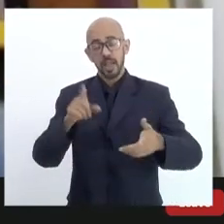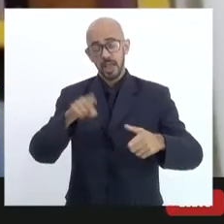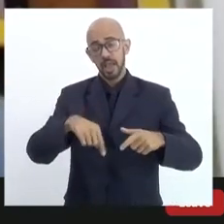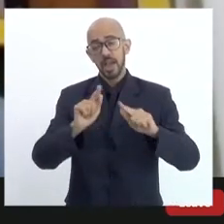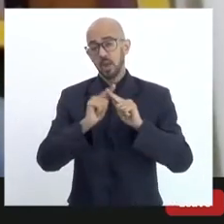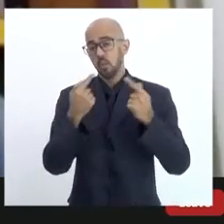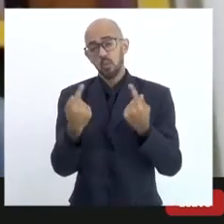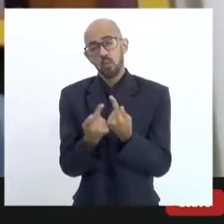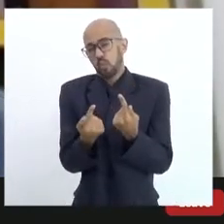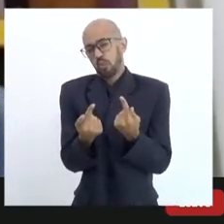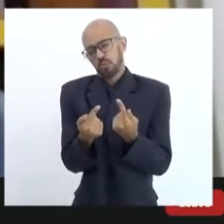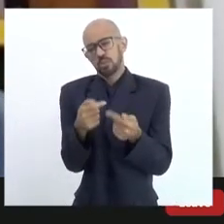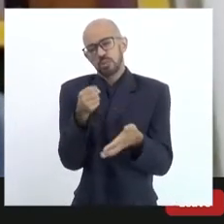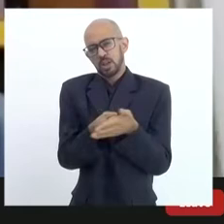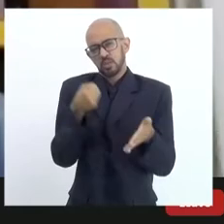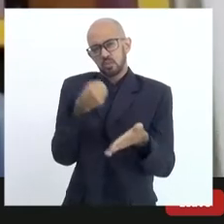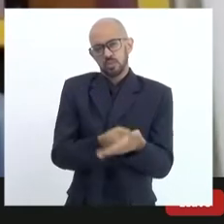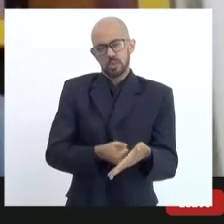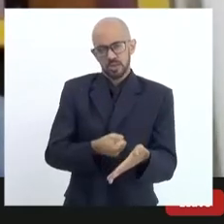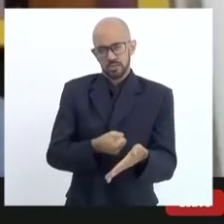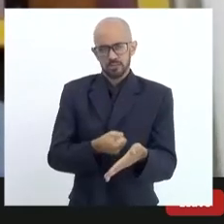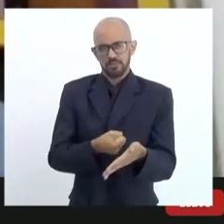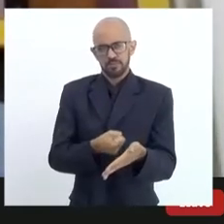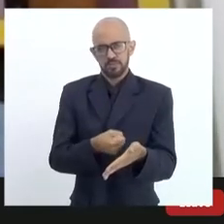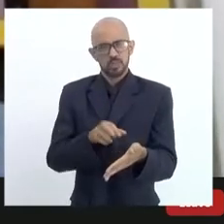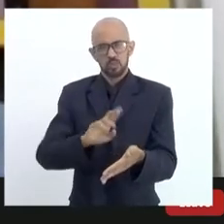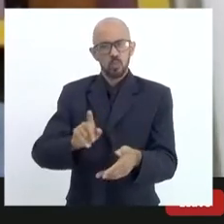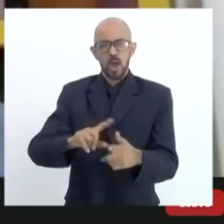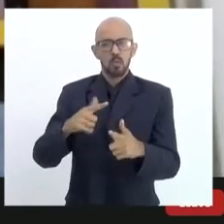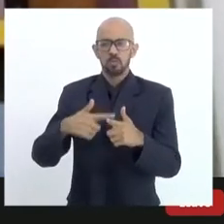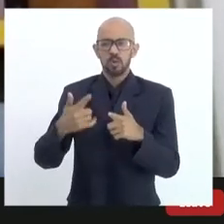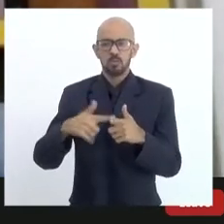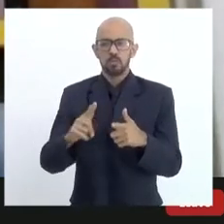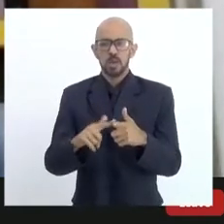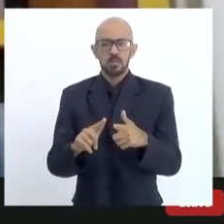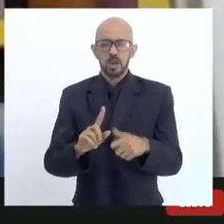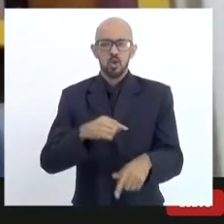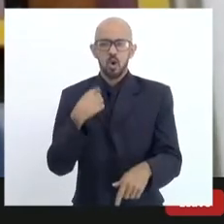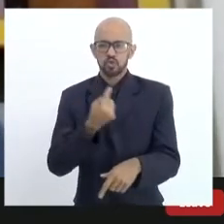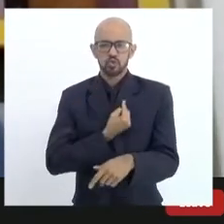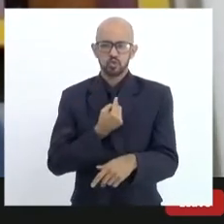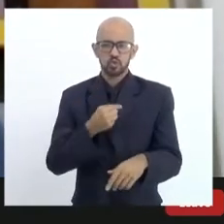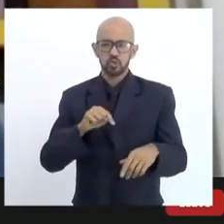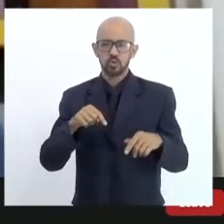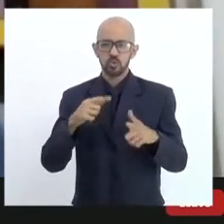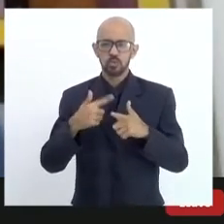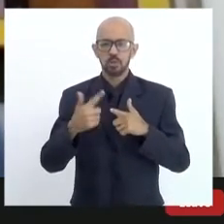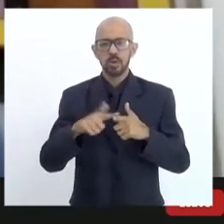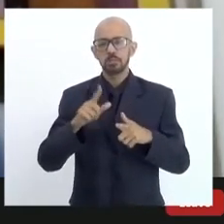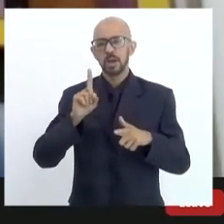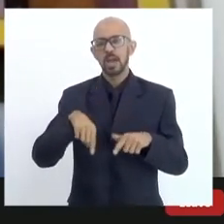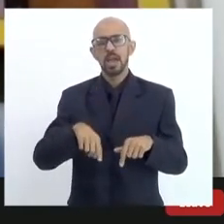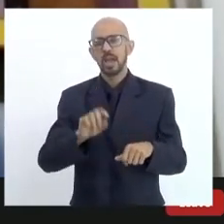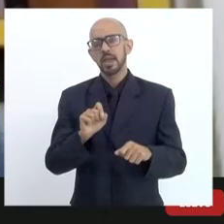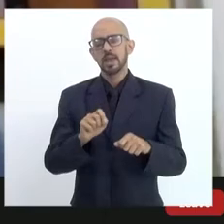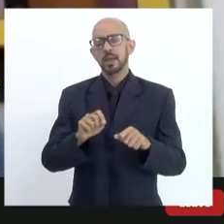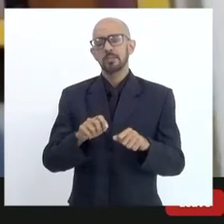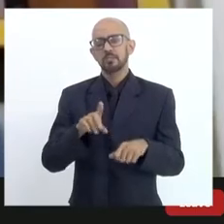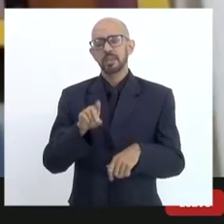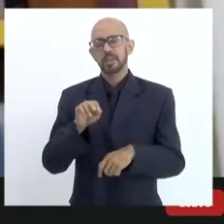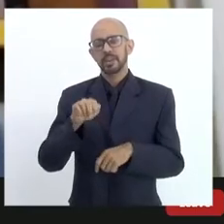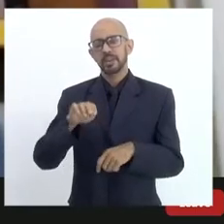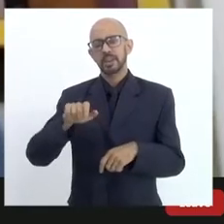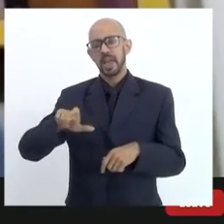certa forma. Isso não é o nosso problema. Não é o nosso problema. Nosso problema é aquilo que a Daniela diz, né? O que que acontece